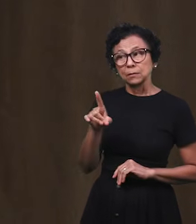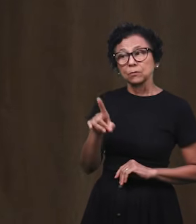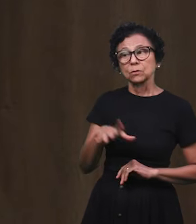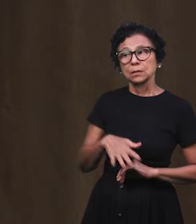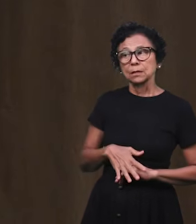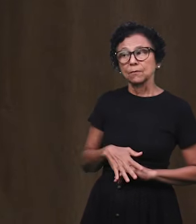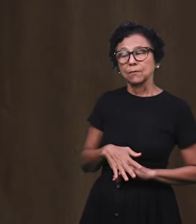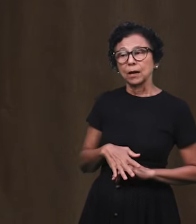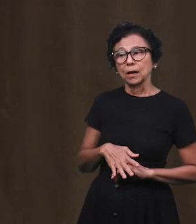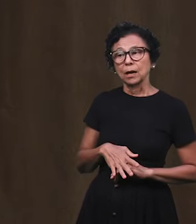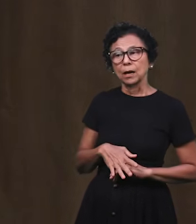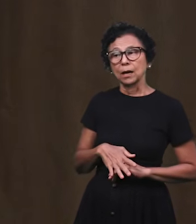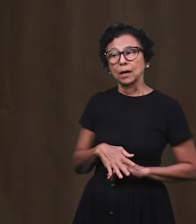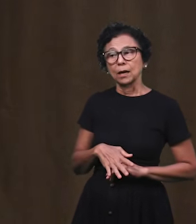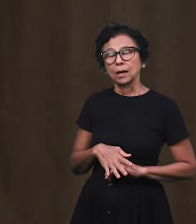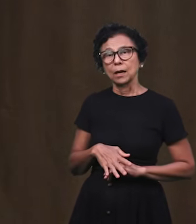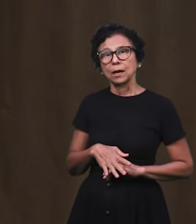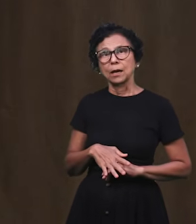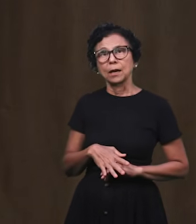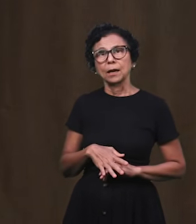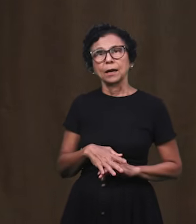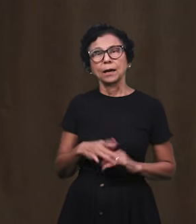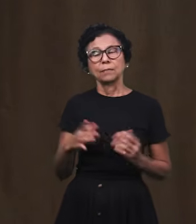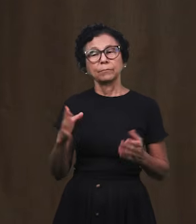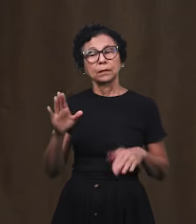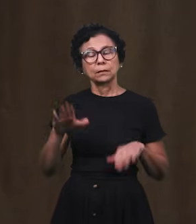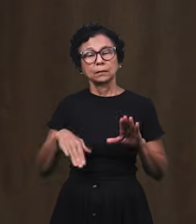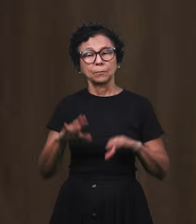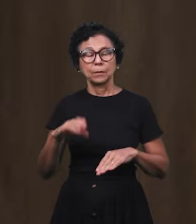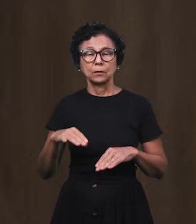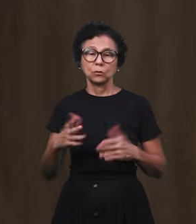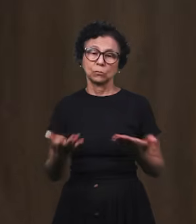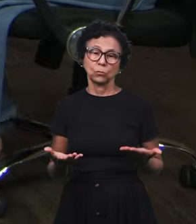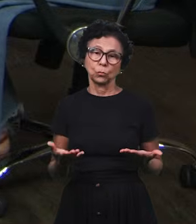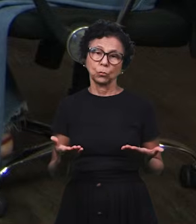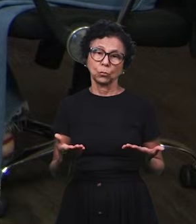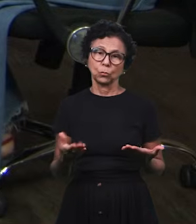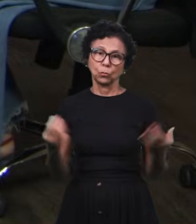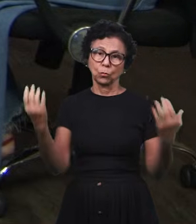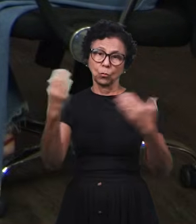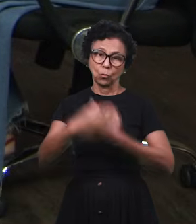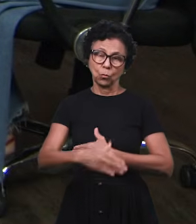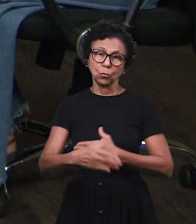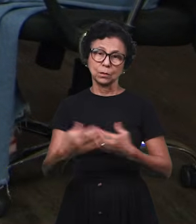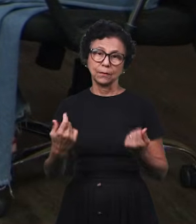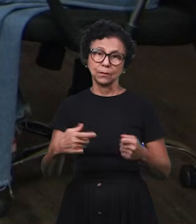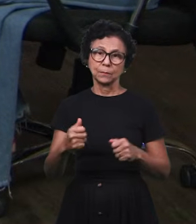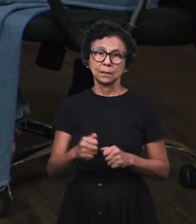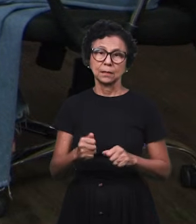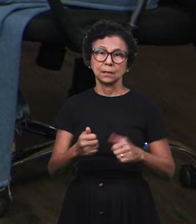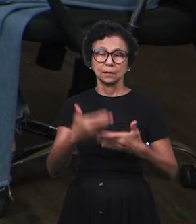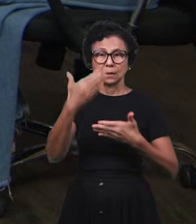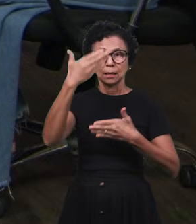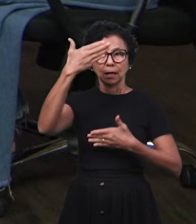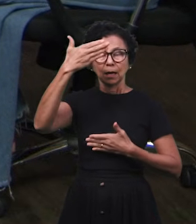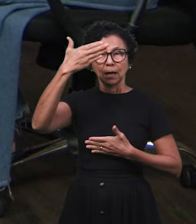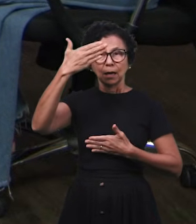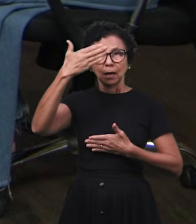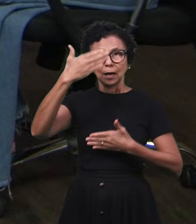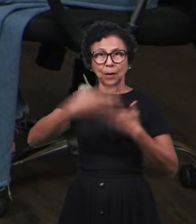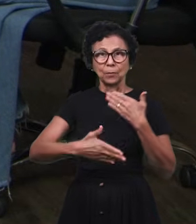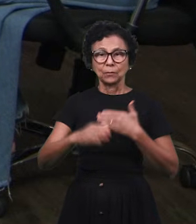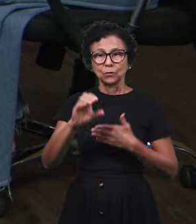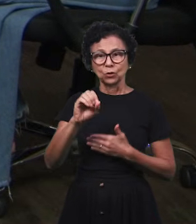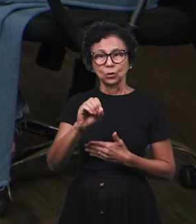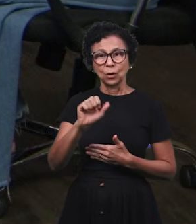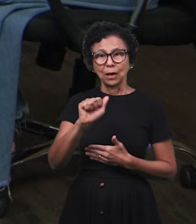hora que você descobre que tudo que você estudou, cadê? Não lembro de nada. Eu tenho que estudar tudo de novo. Mas existem cursos especializados,